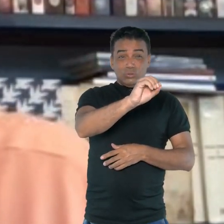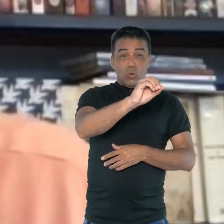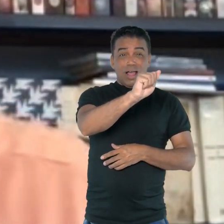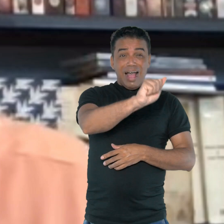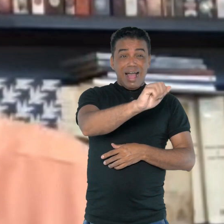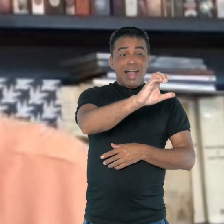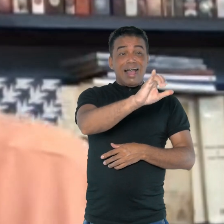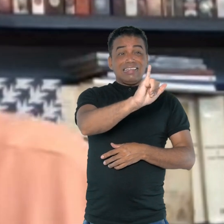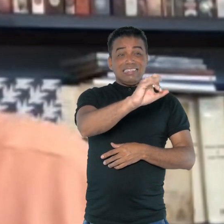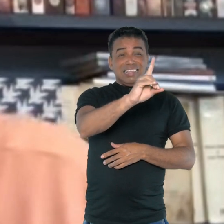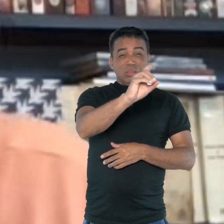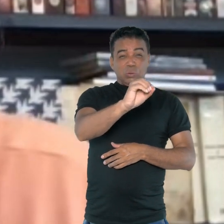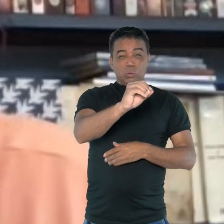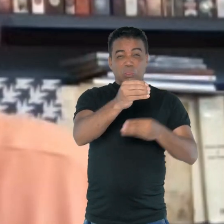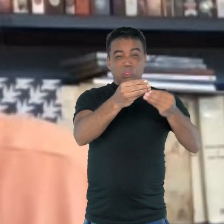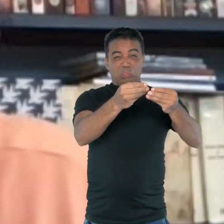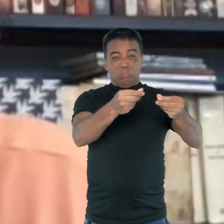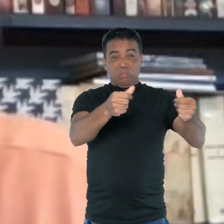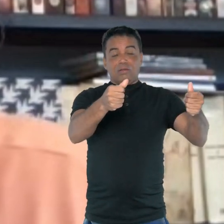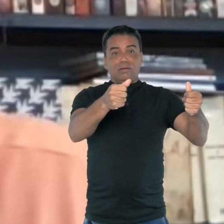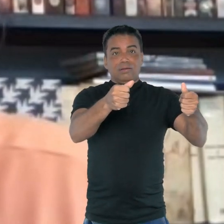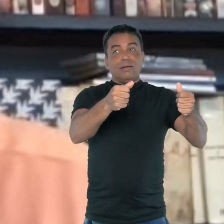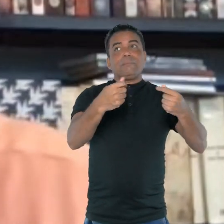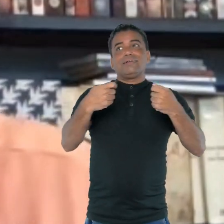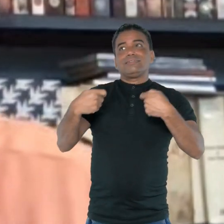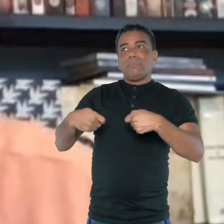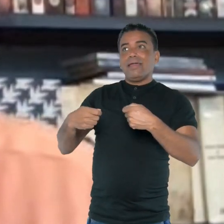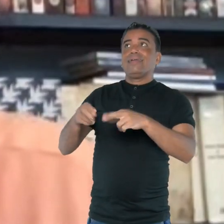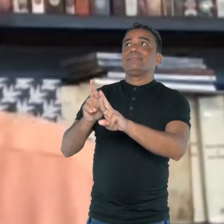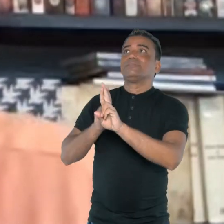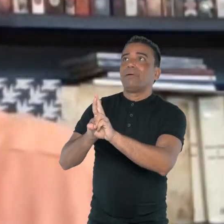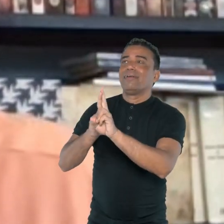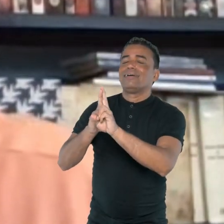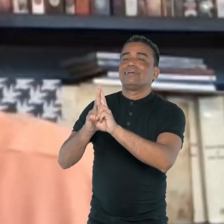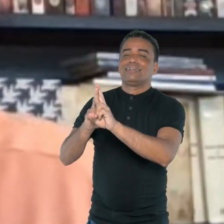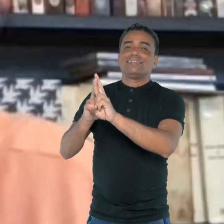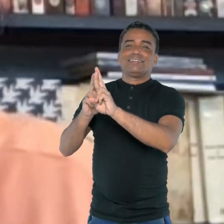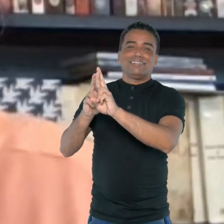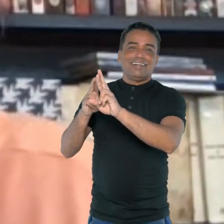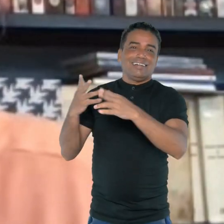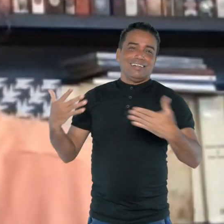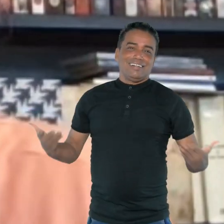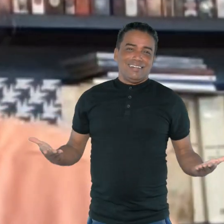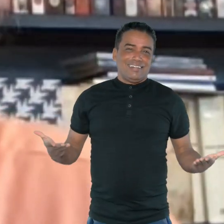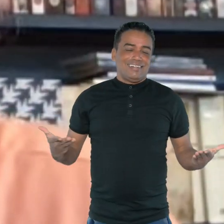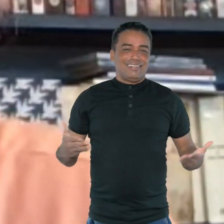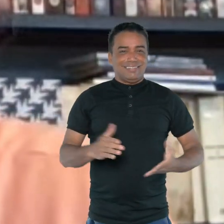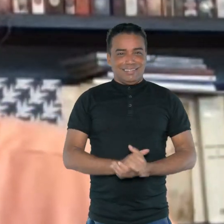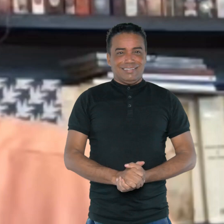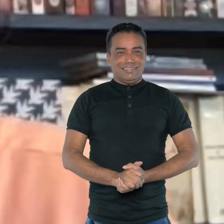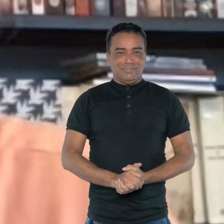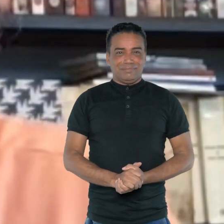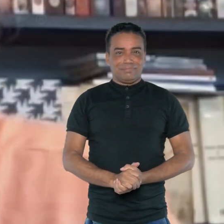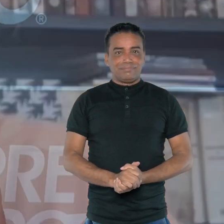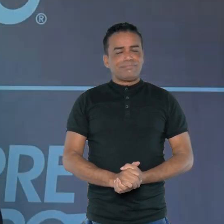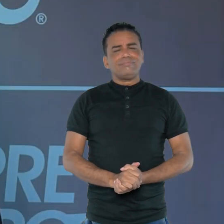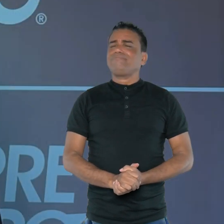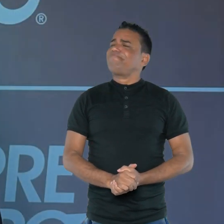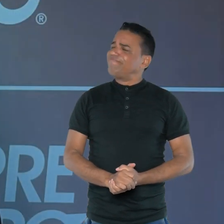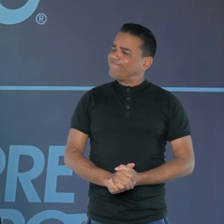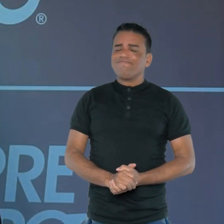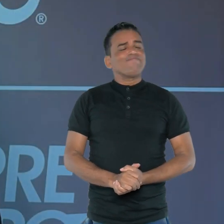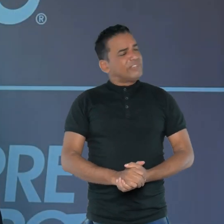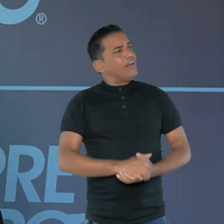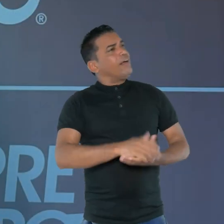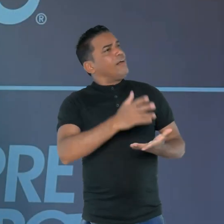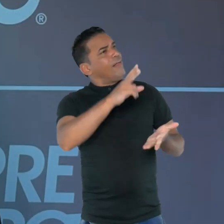o e sem o ácido, no sentido de ácido. E lendo o seu